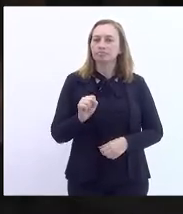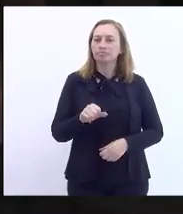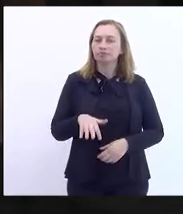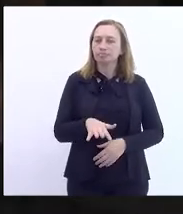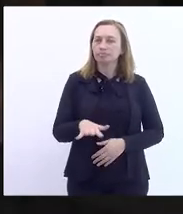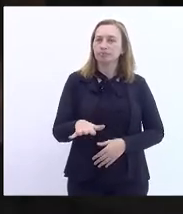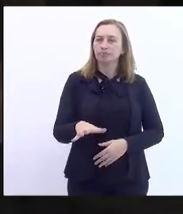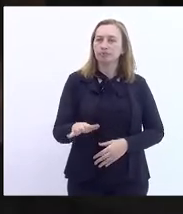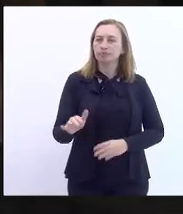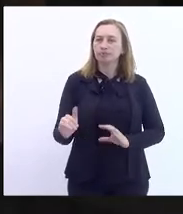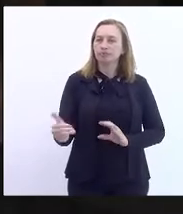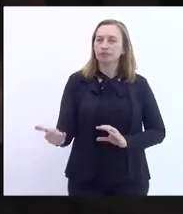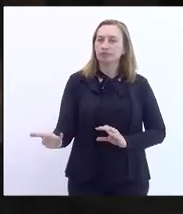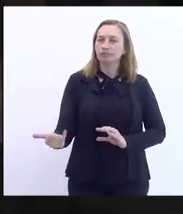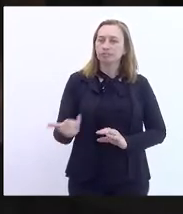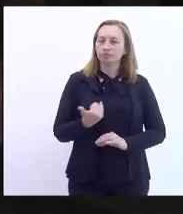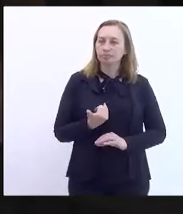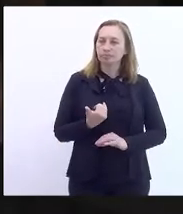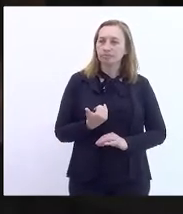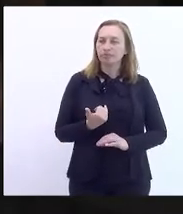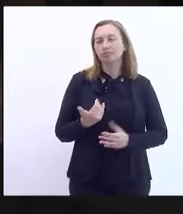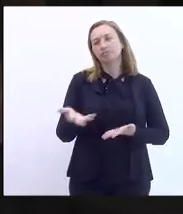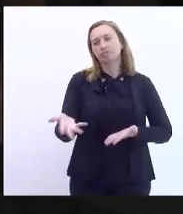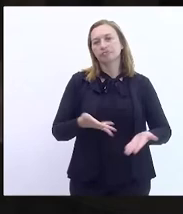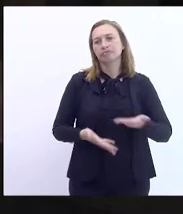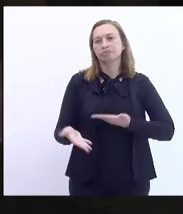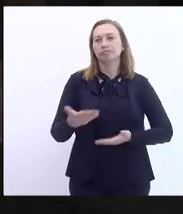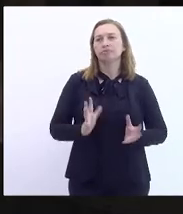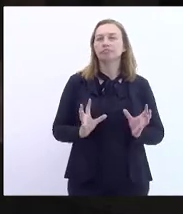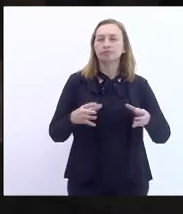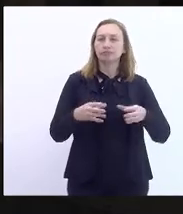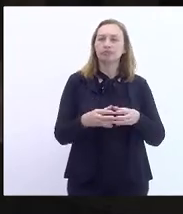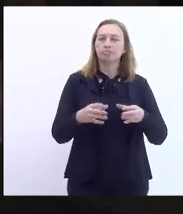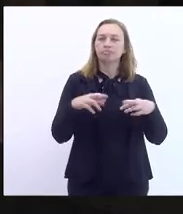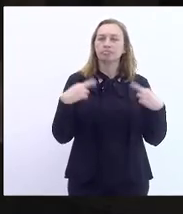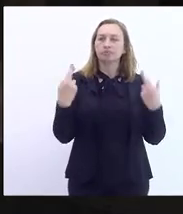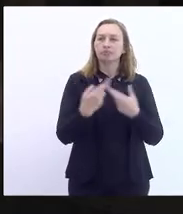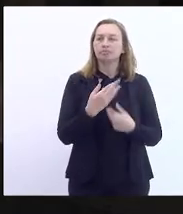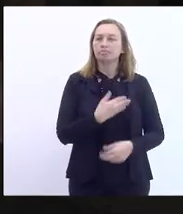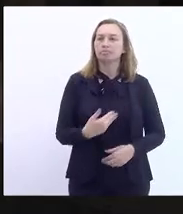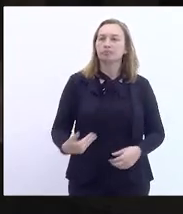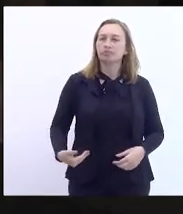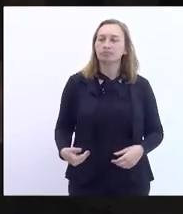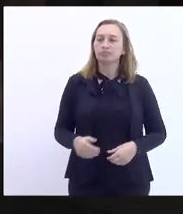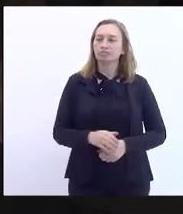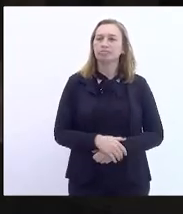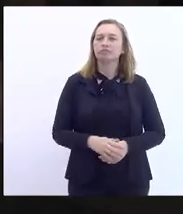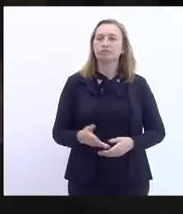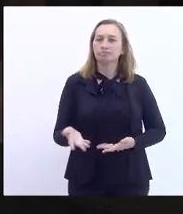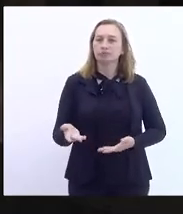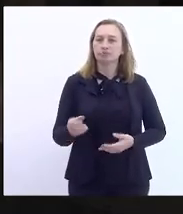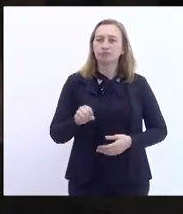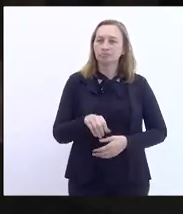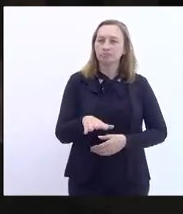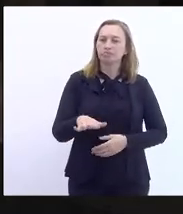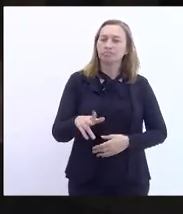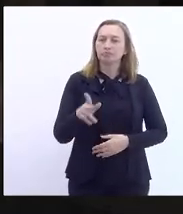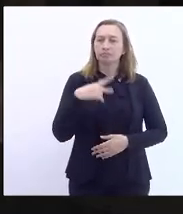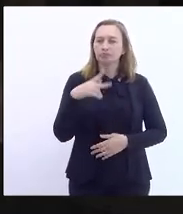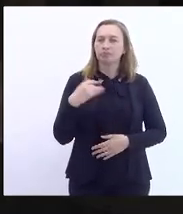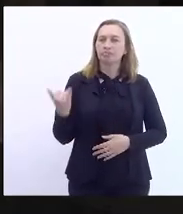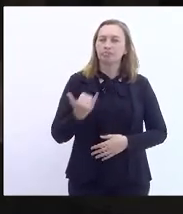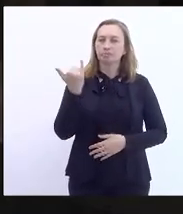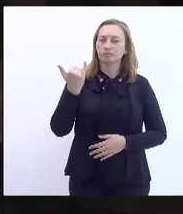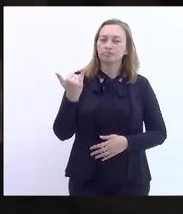favelas trouxeram pra gente e vou compartilhar com um conjunto de audiência pública aquilo que as favelas faltaram